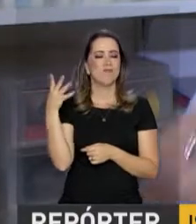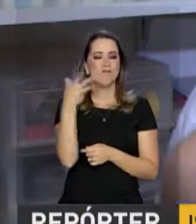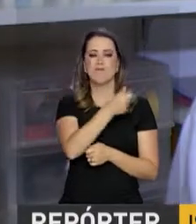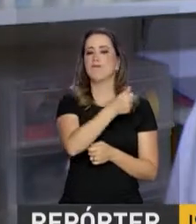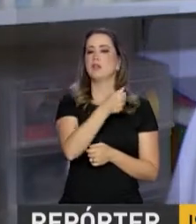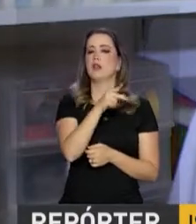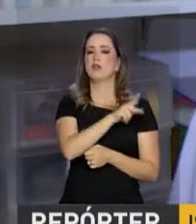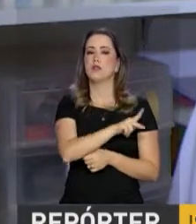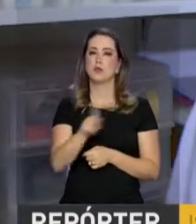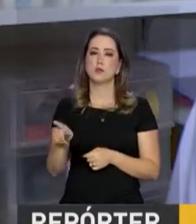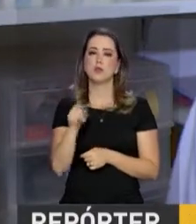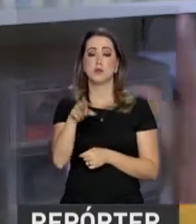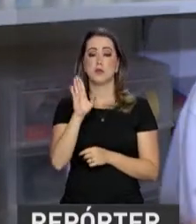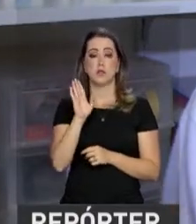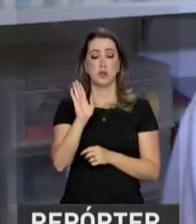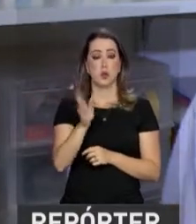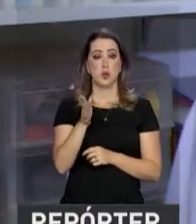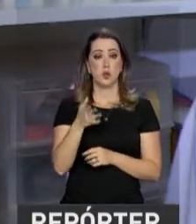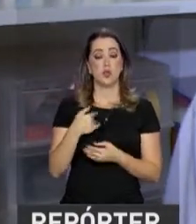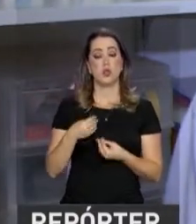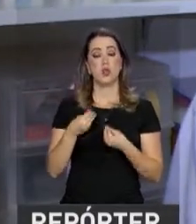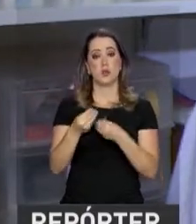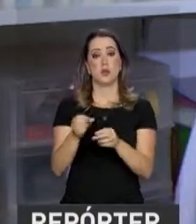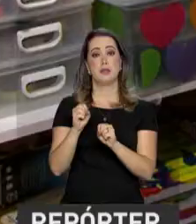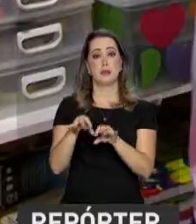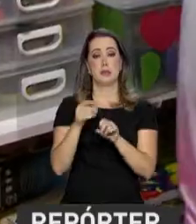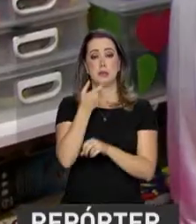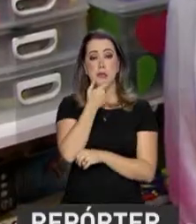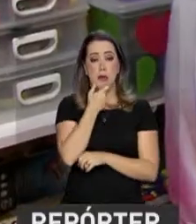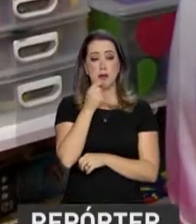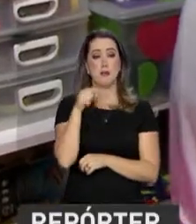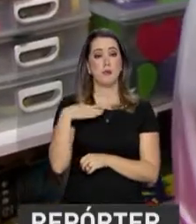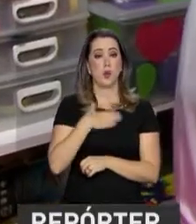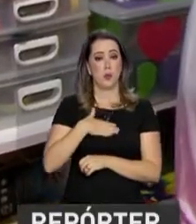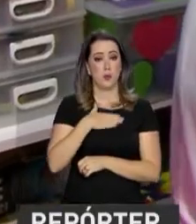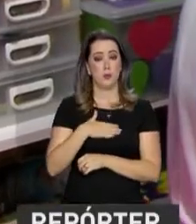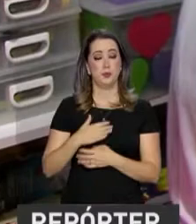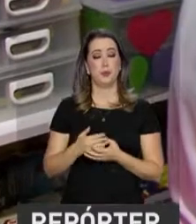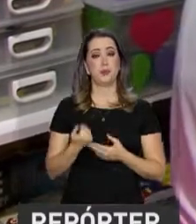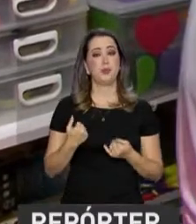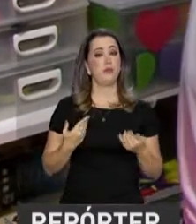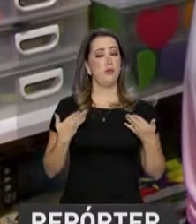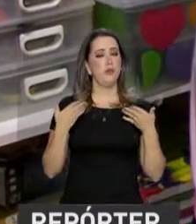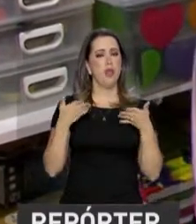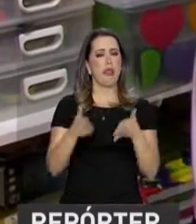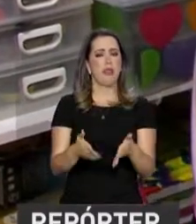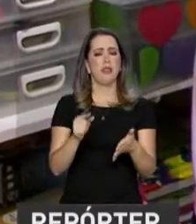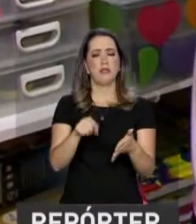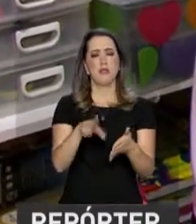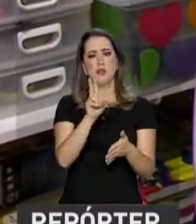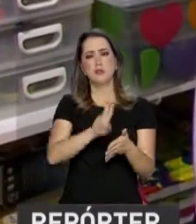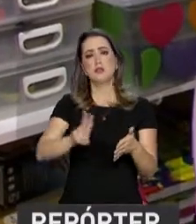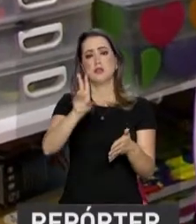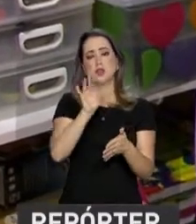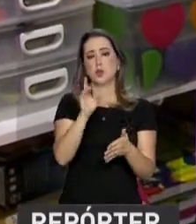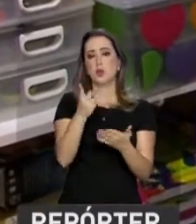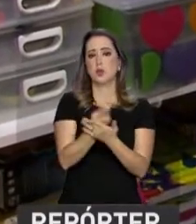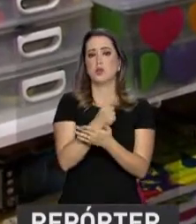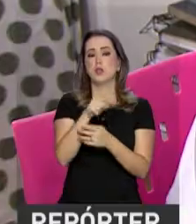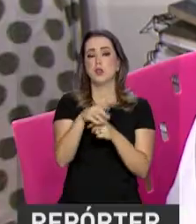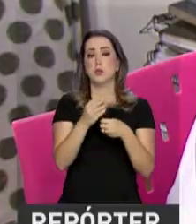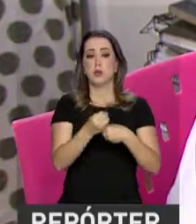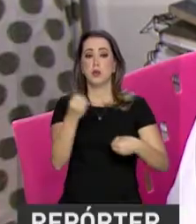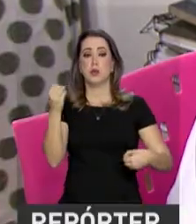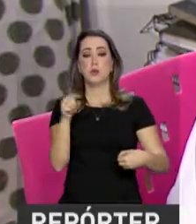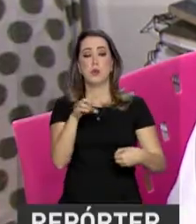jato dando aula de inglês e eu penso mesmo que é uma coisa que eu gosto muito o ingresso na universidade só foi possível porque a estudante conseguiu o diploma